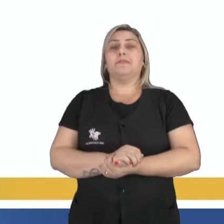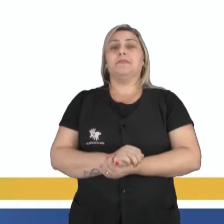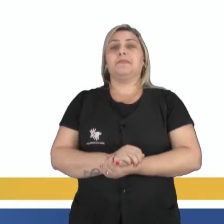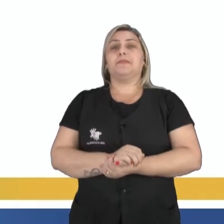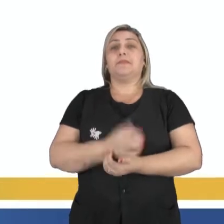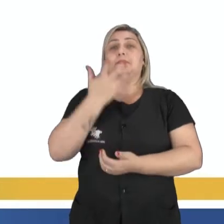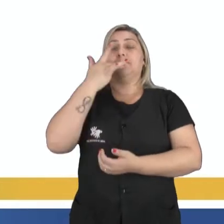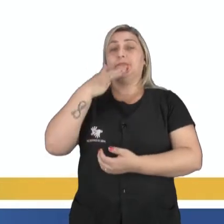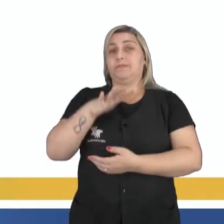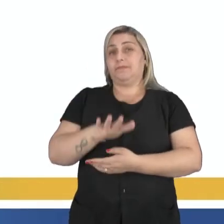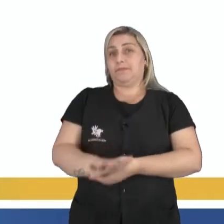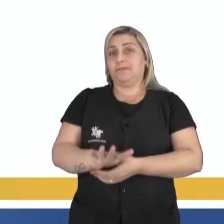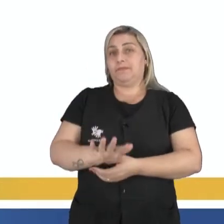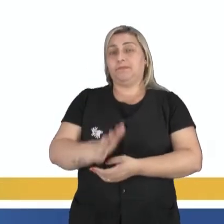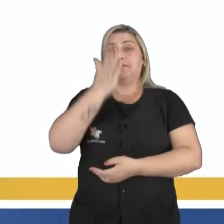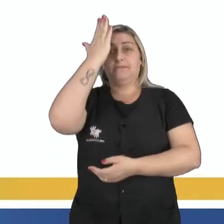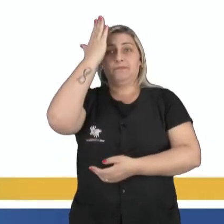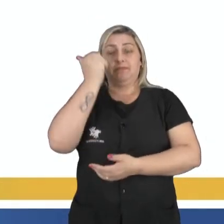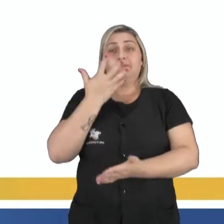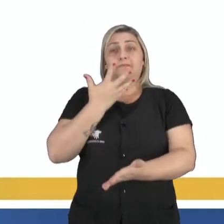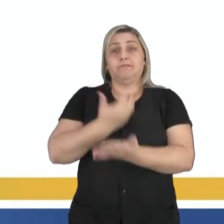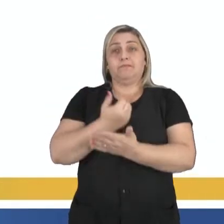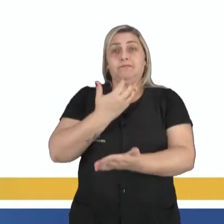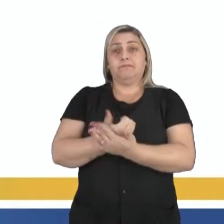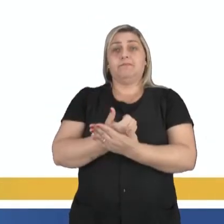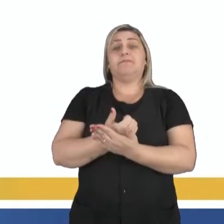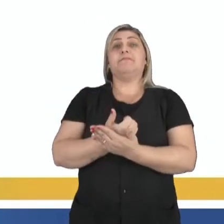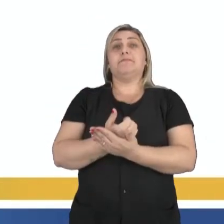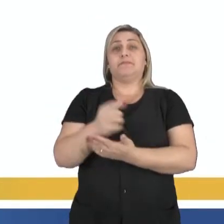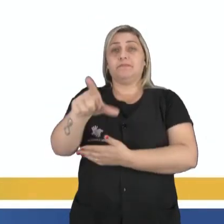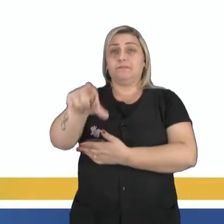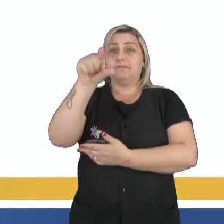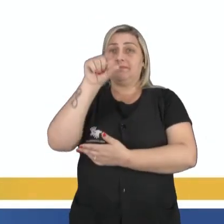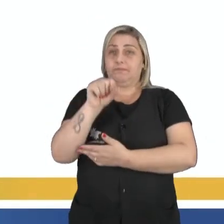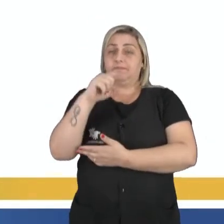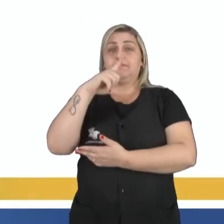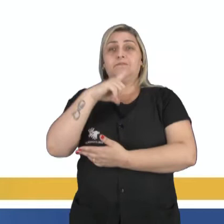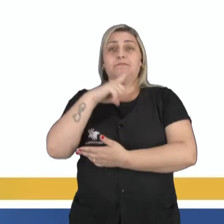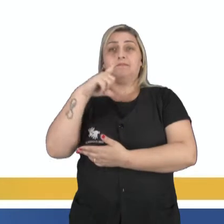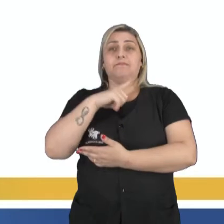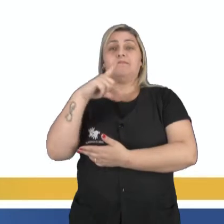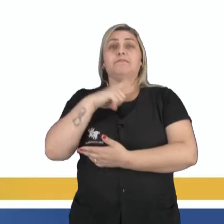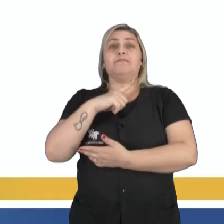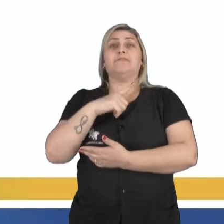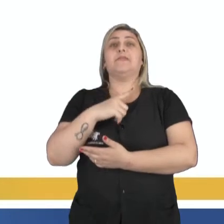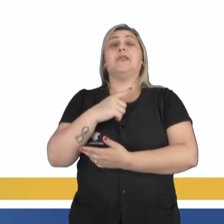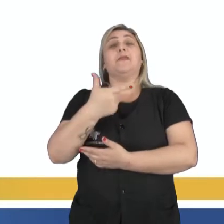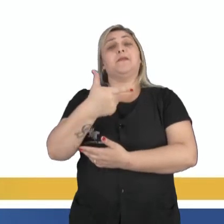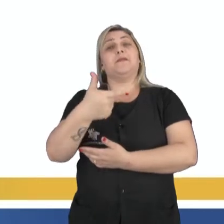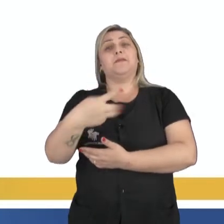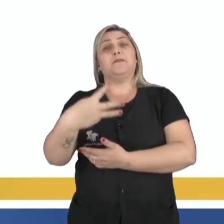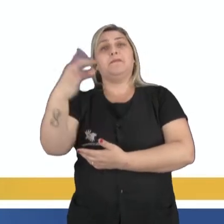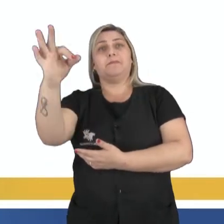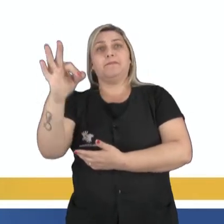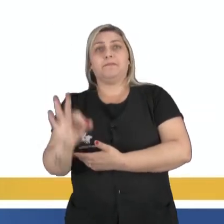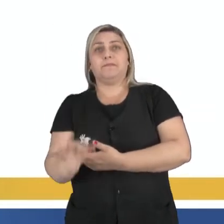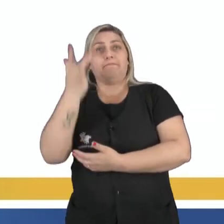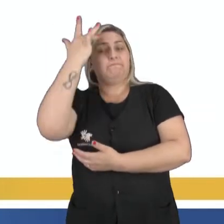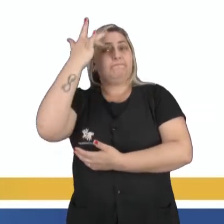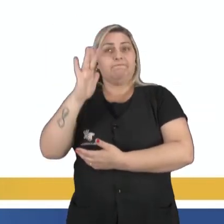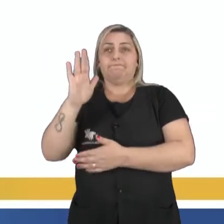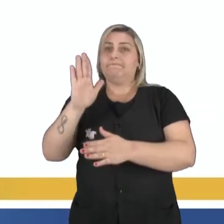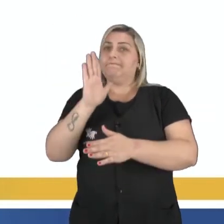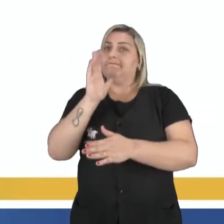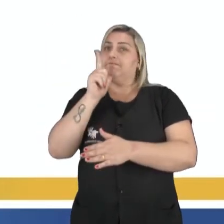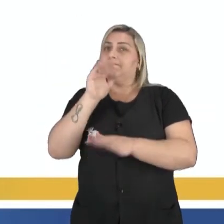aplicativos são essas crianças mesmo que sabem baixar e fazendo a escolha que elas têm mais afinidade. E 23% não